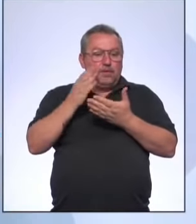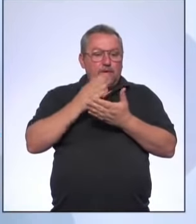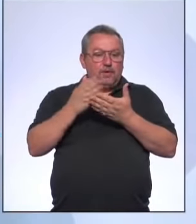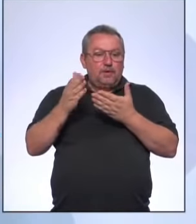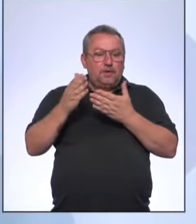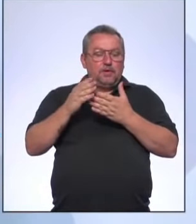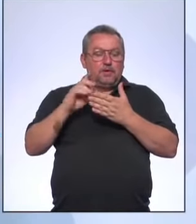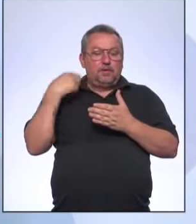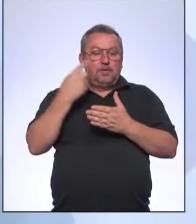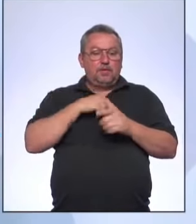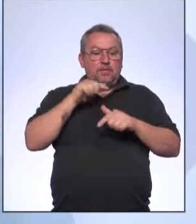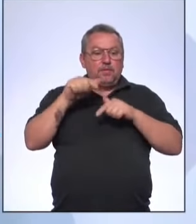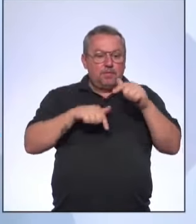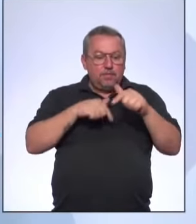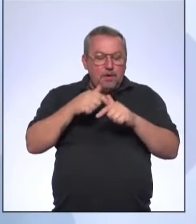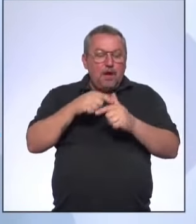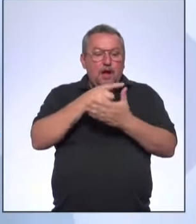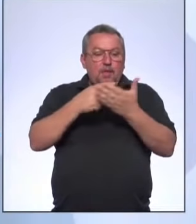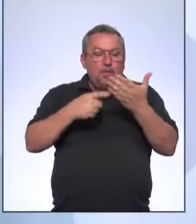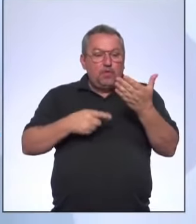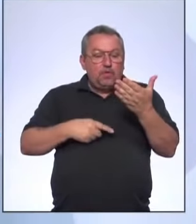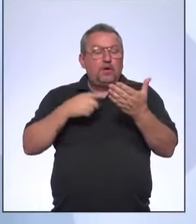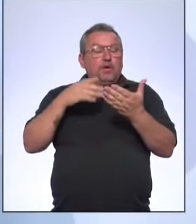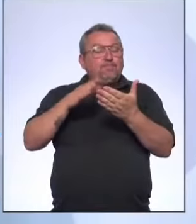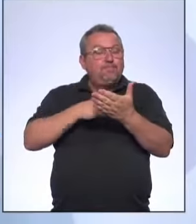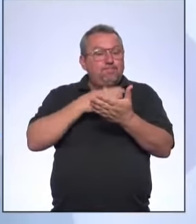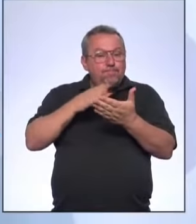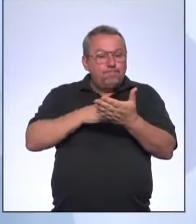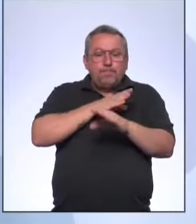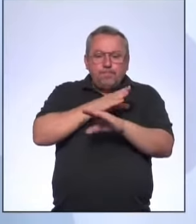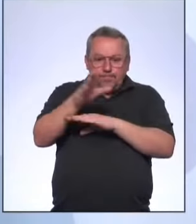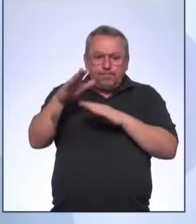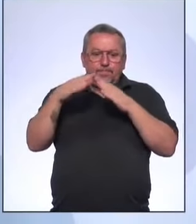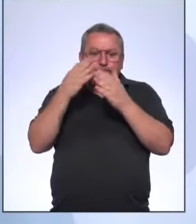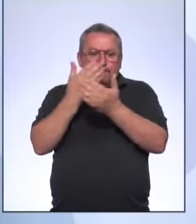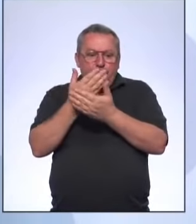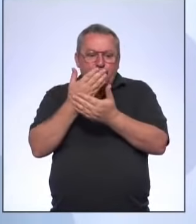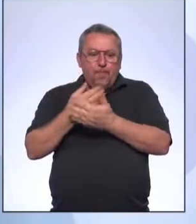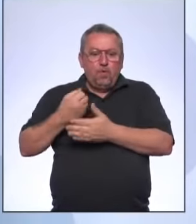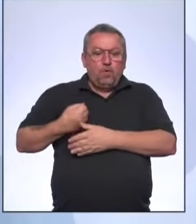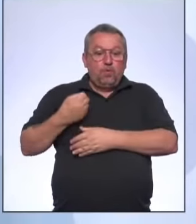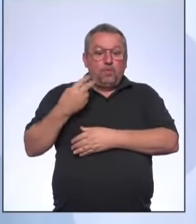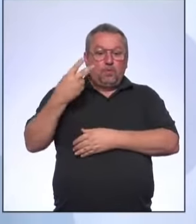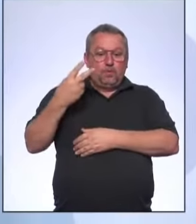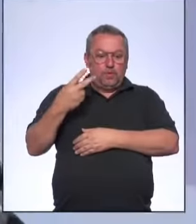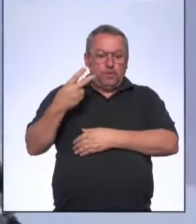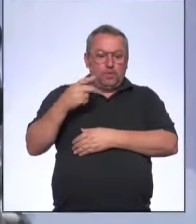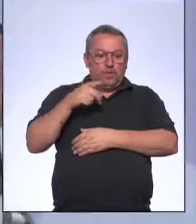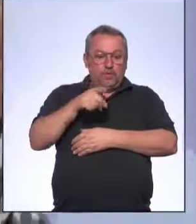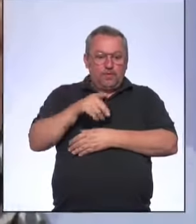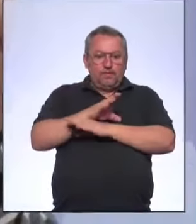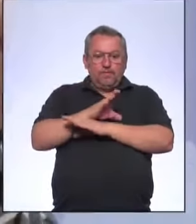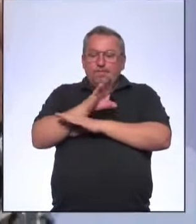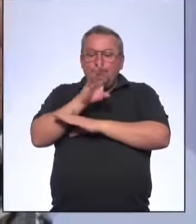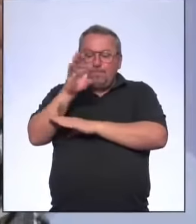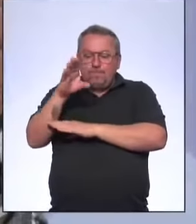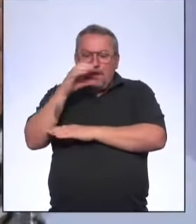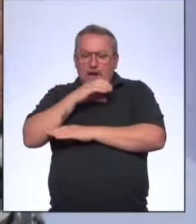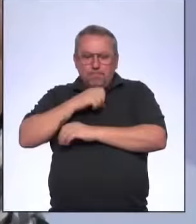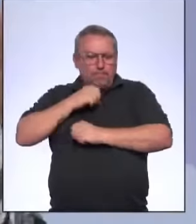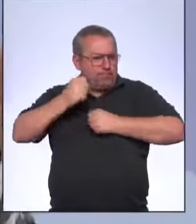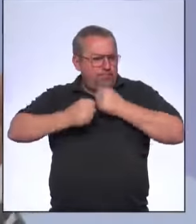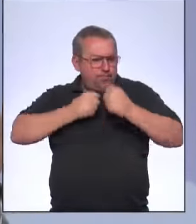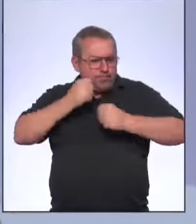nós vamos trabalhar apostila do aluno aquela que você foi pegar na escola o volume 2 então você vai lá correndo